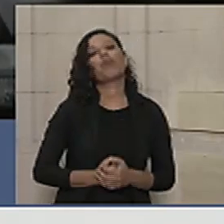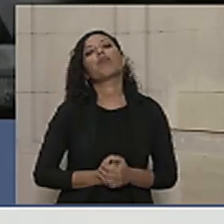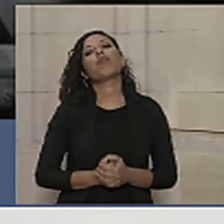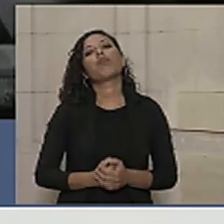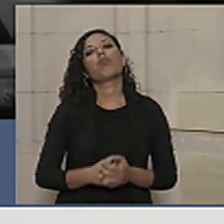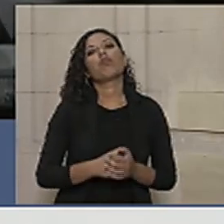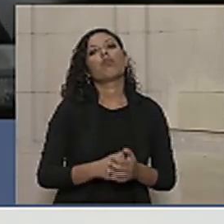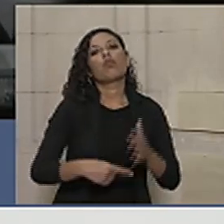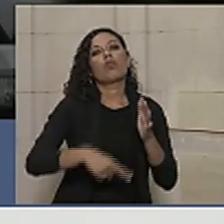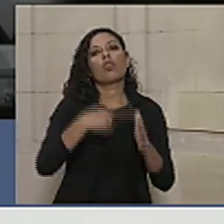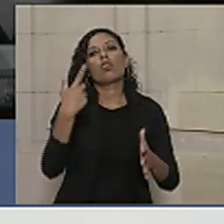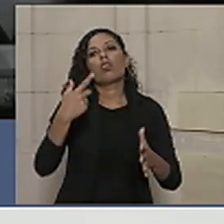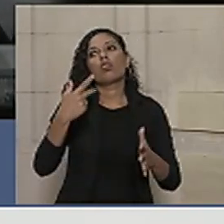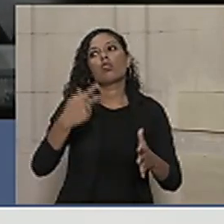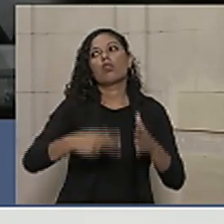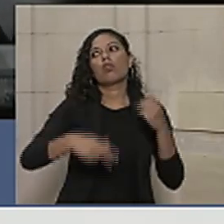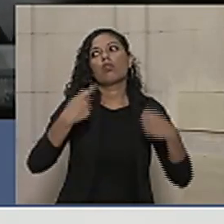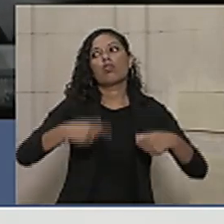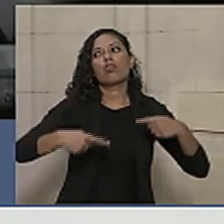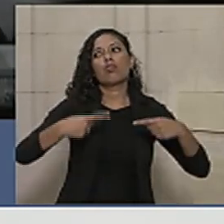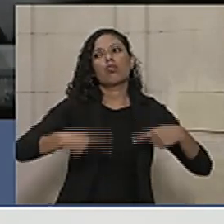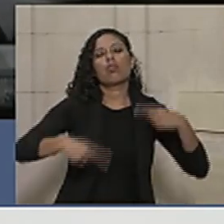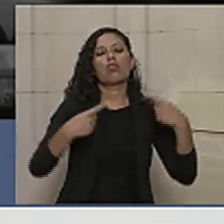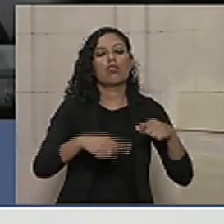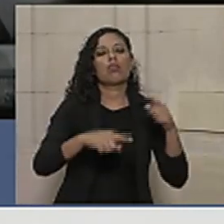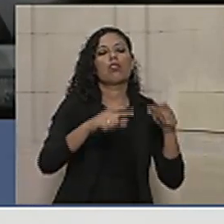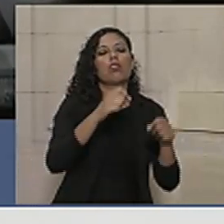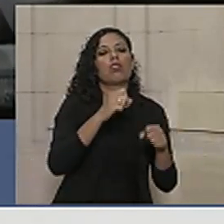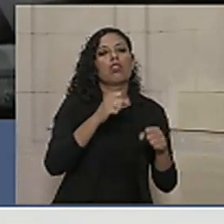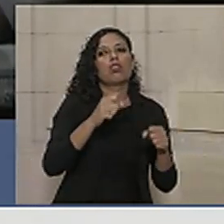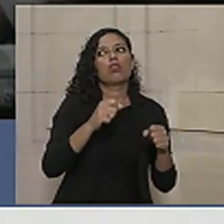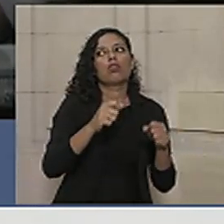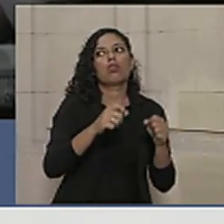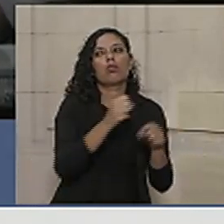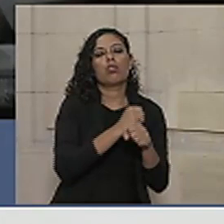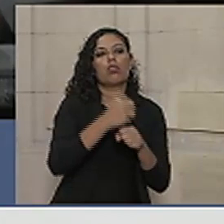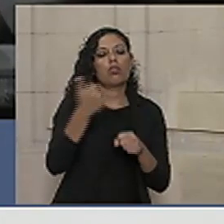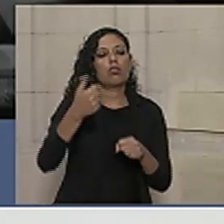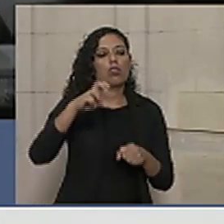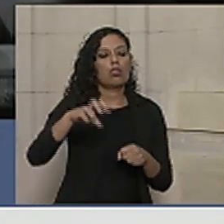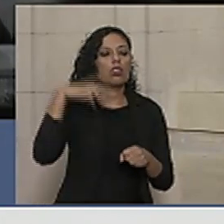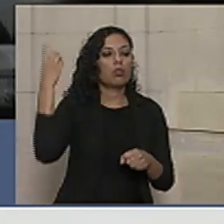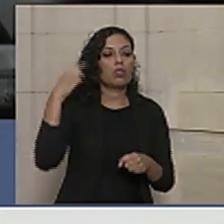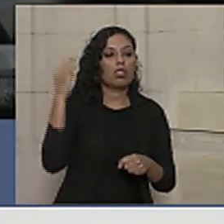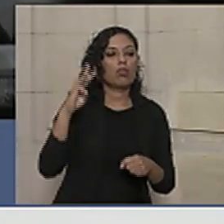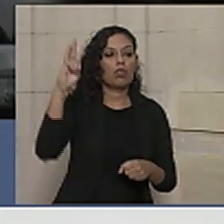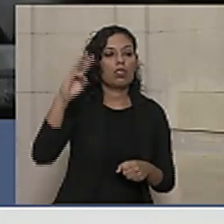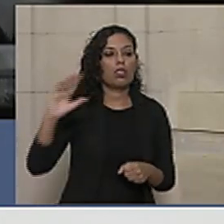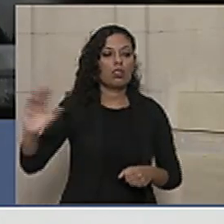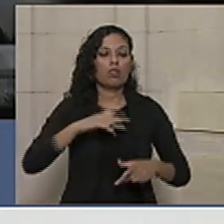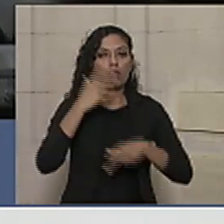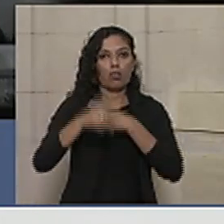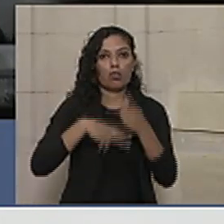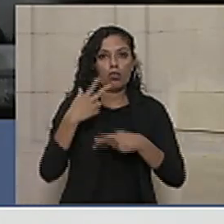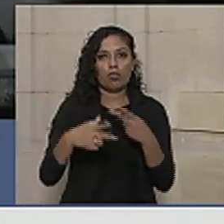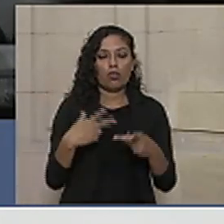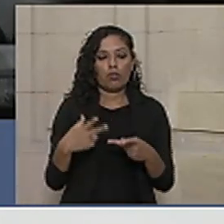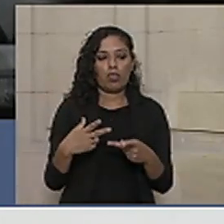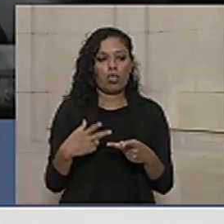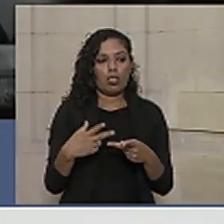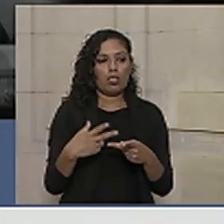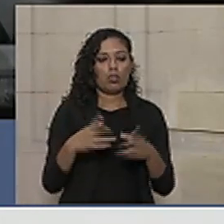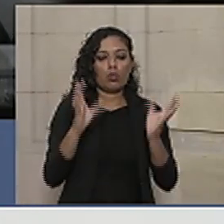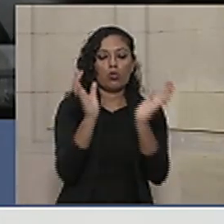autógrafo. Segunda discussão, projeto de lei 1055/2015, de autoria do deputado Valdec Carneiro, que determina que as